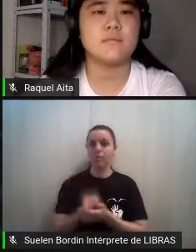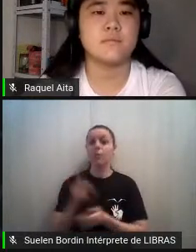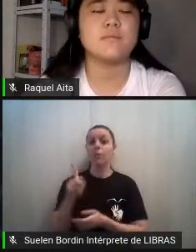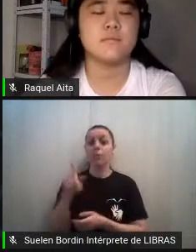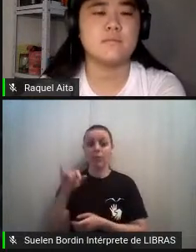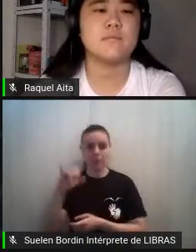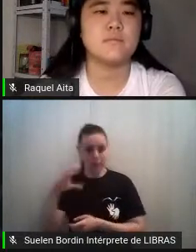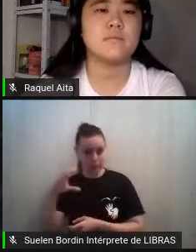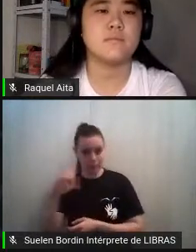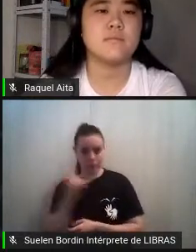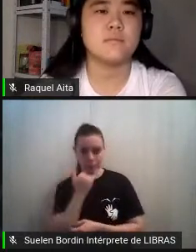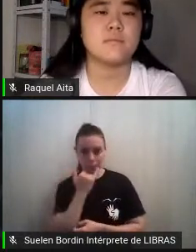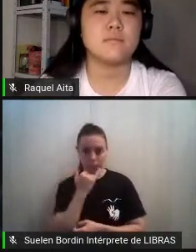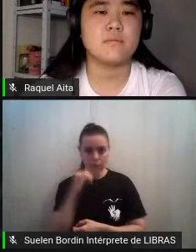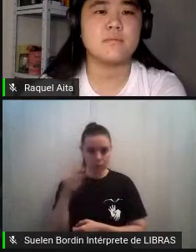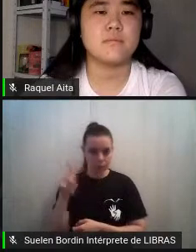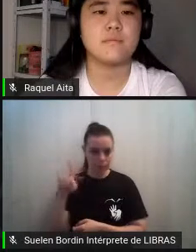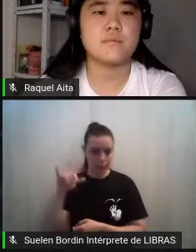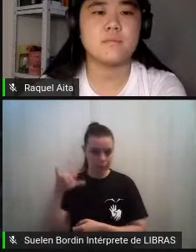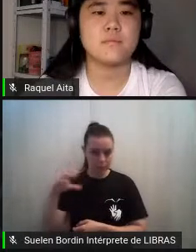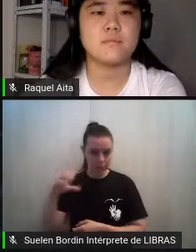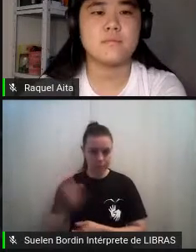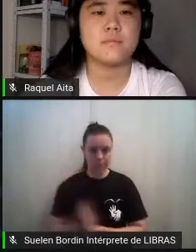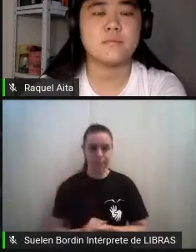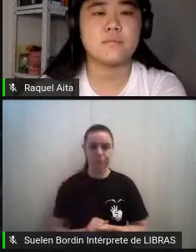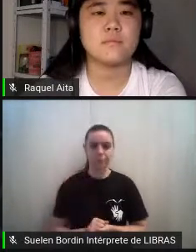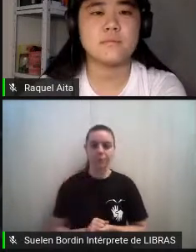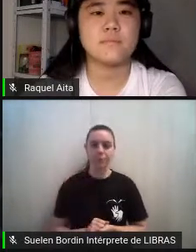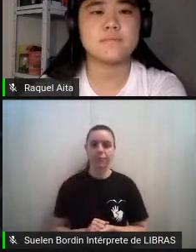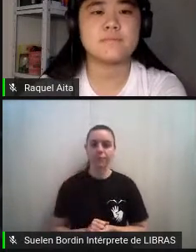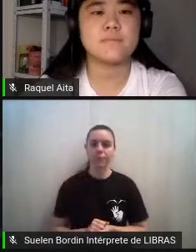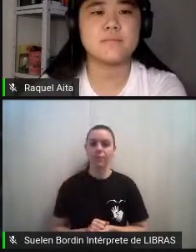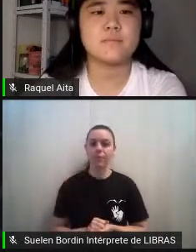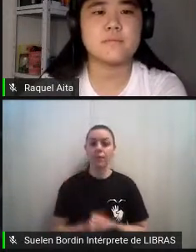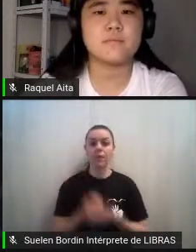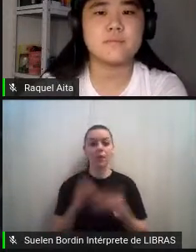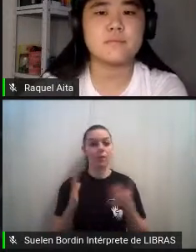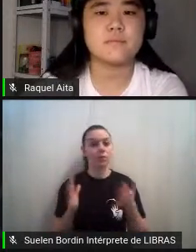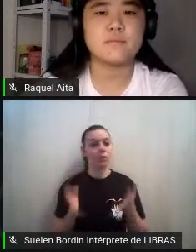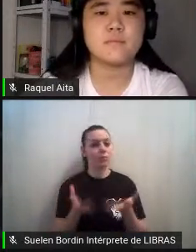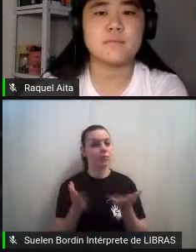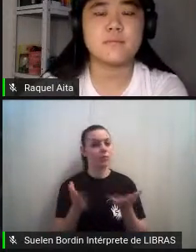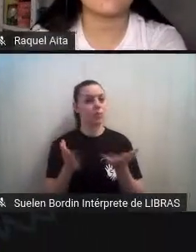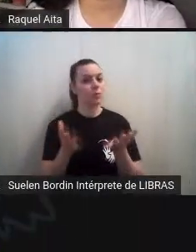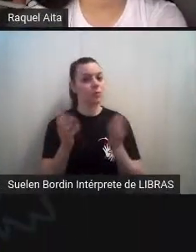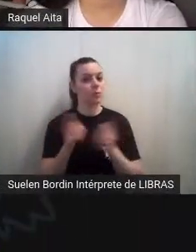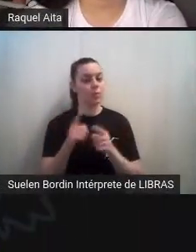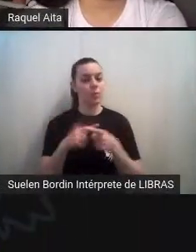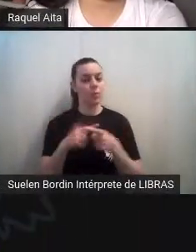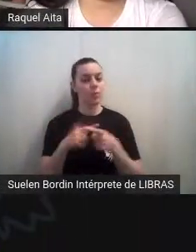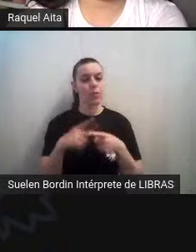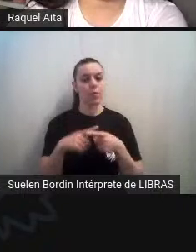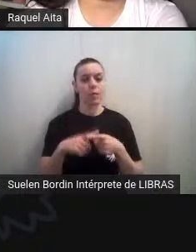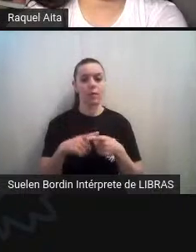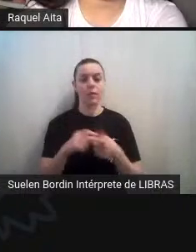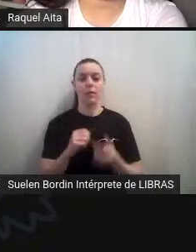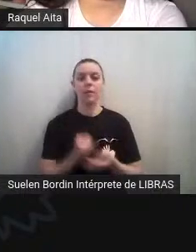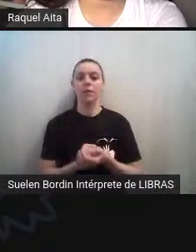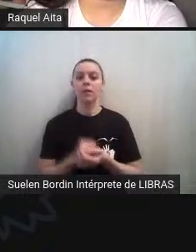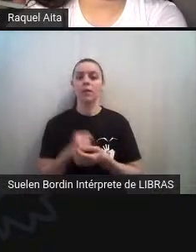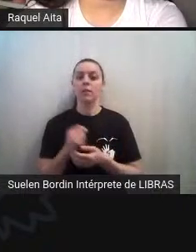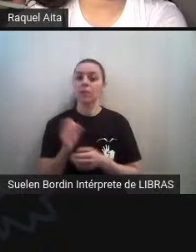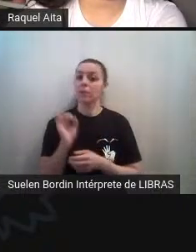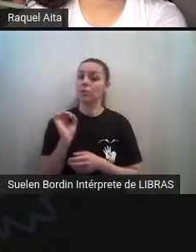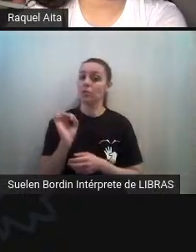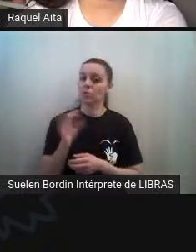pelo PICM, tá? Então, é um incentivo, porque a gente, ciência, e isso não é só para as